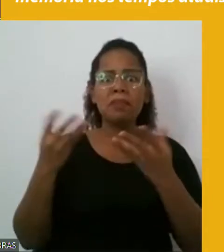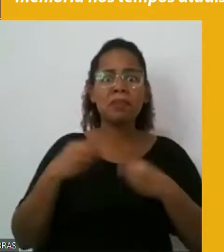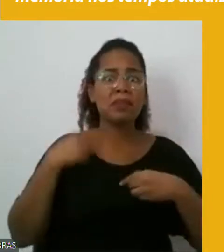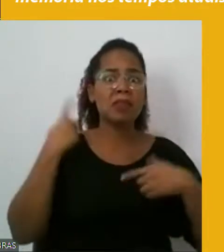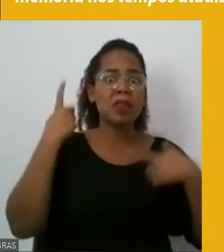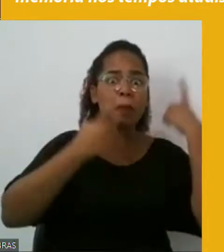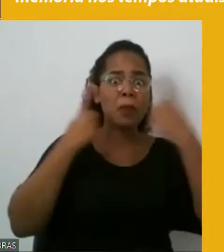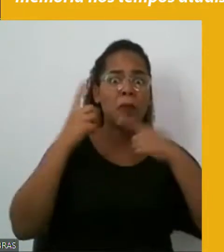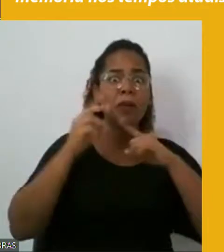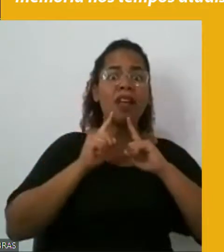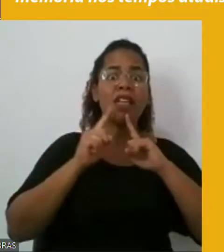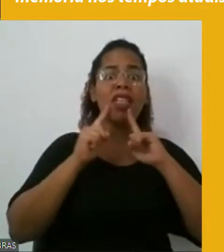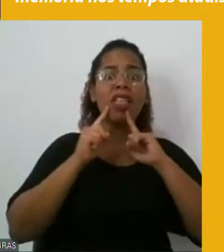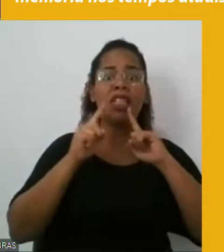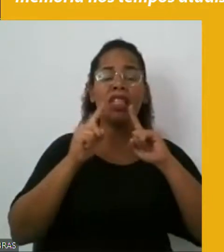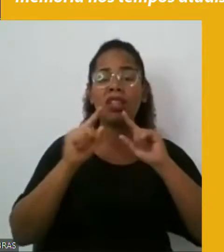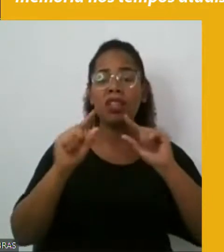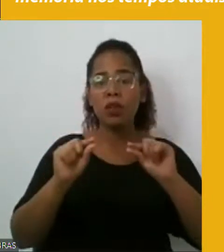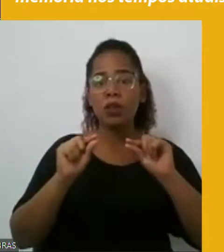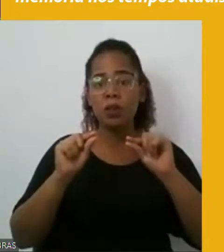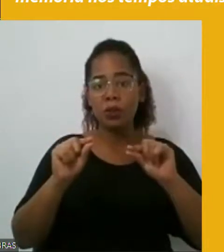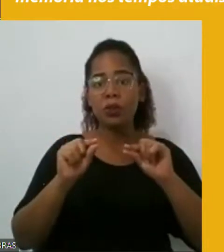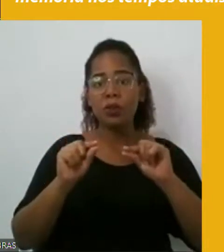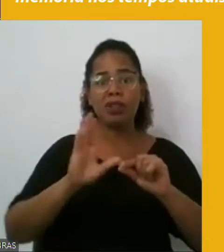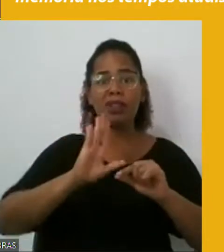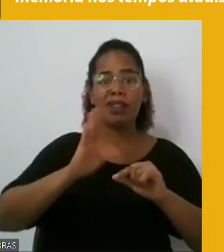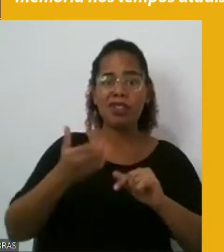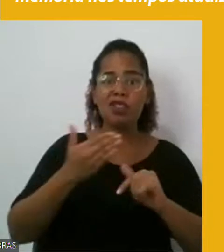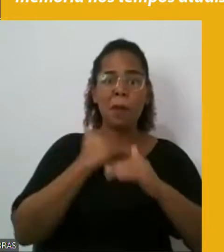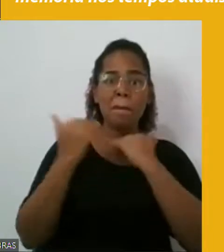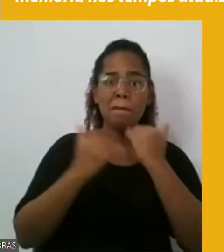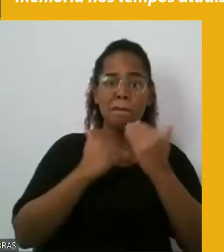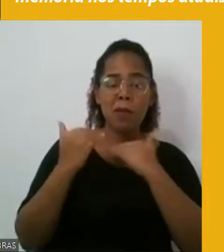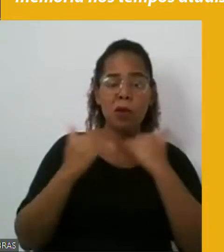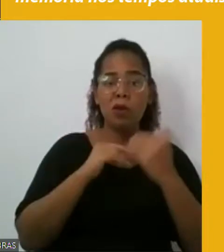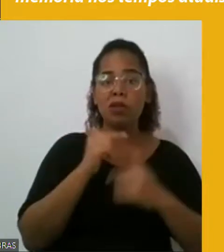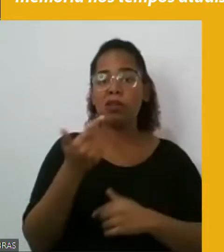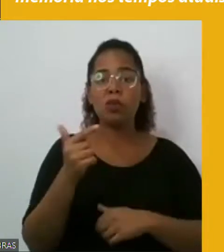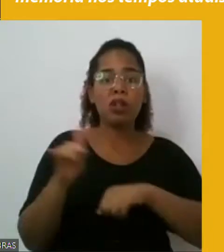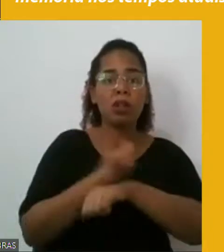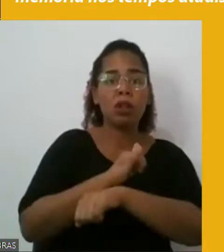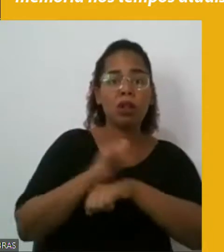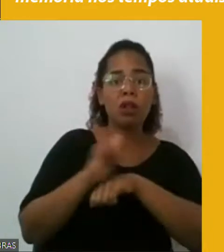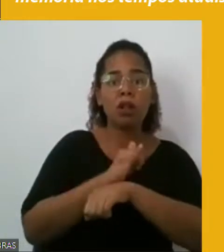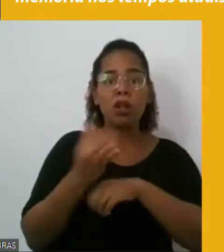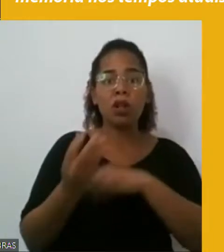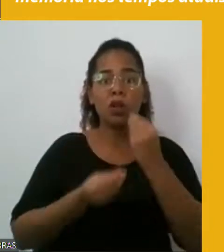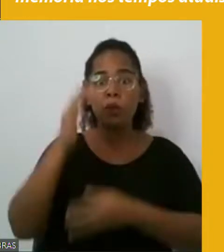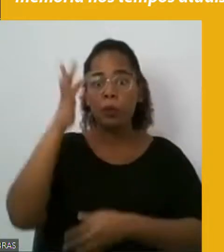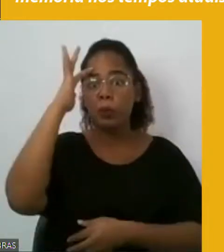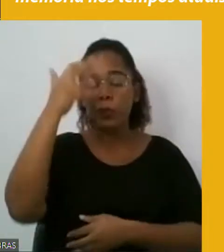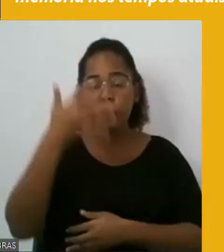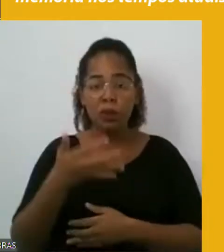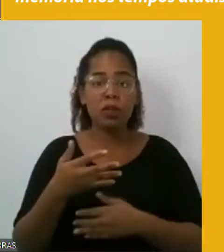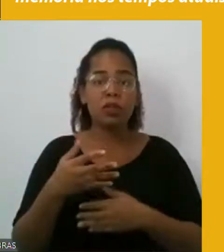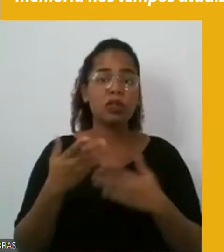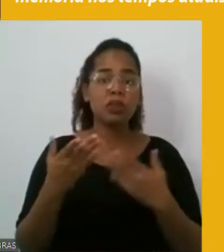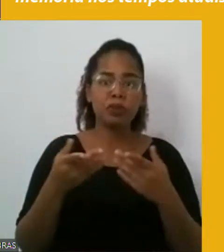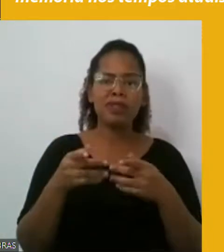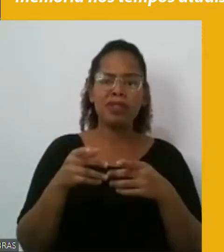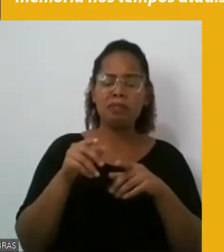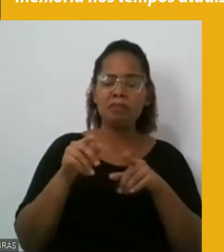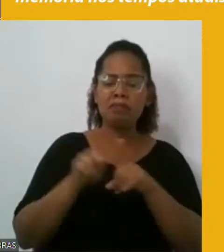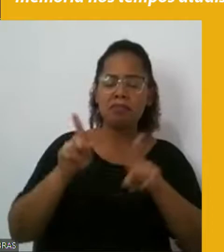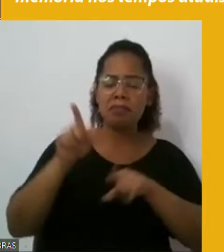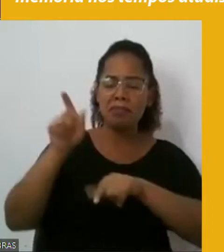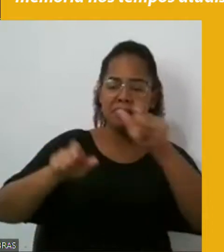há 3 ou 4 dias, sem ataúdes, sem elementos para remoção, apesar de súplicas